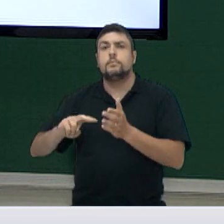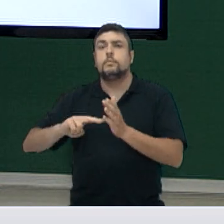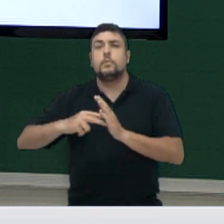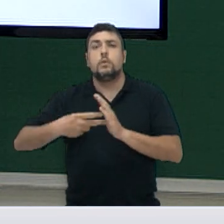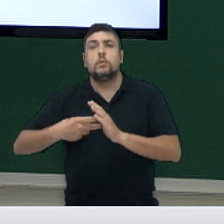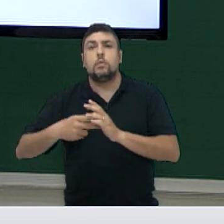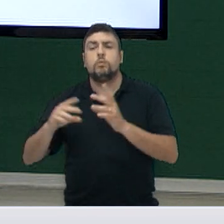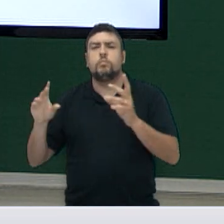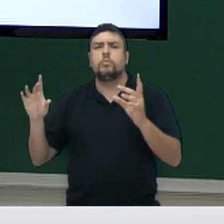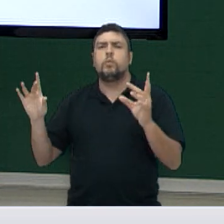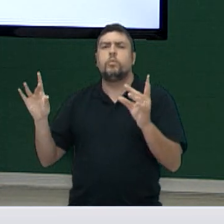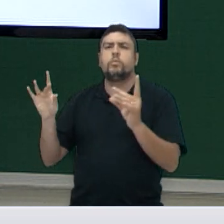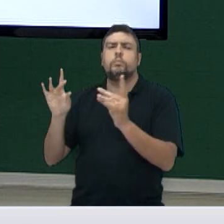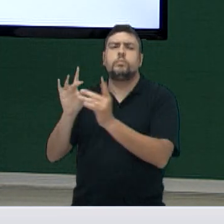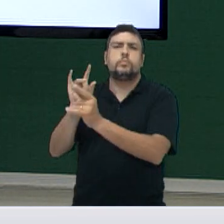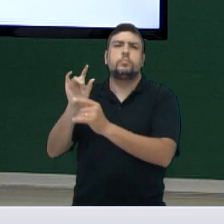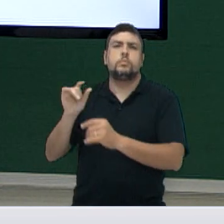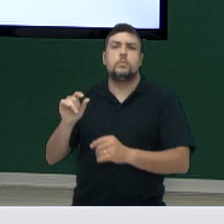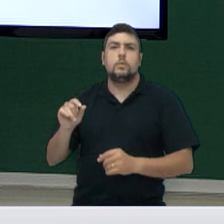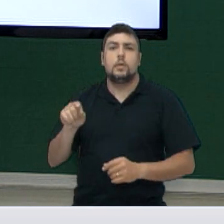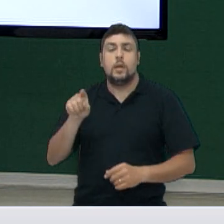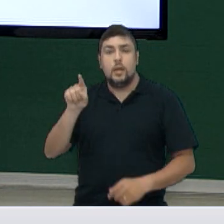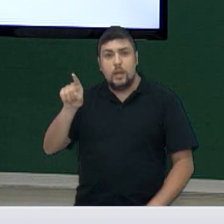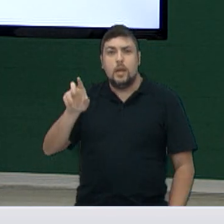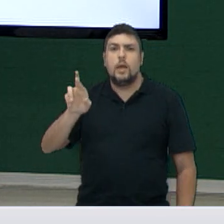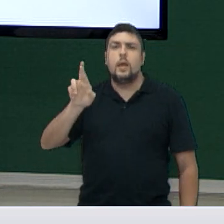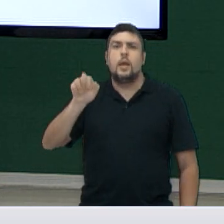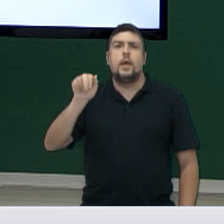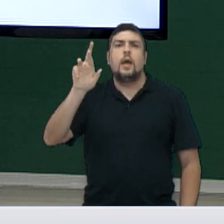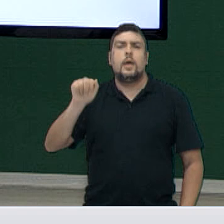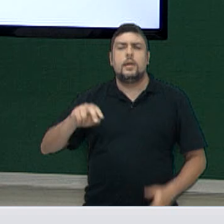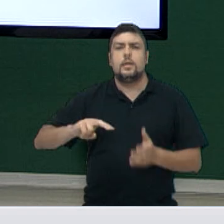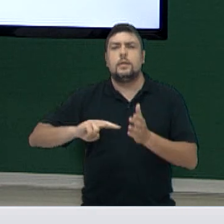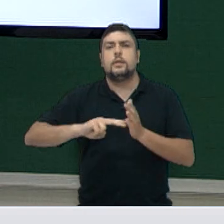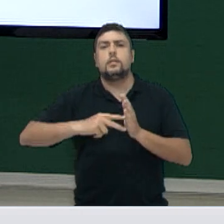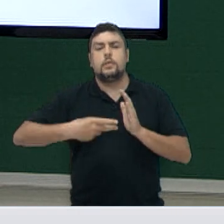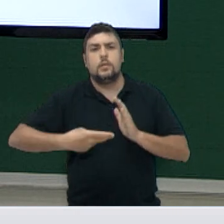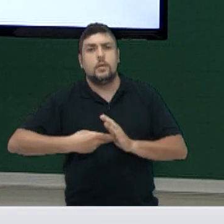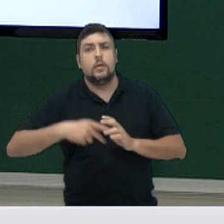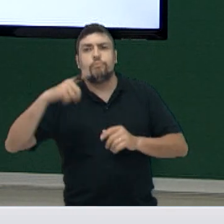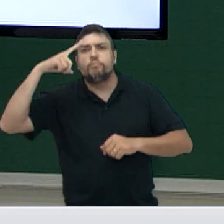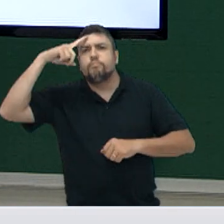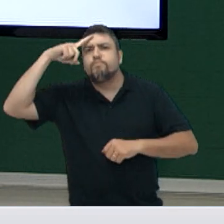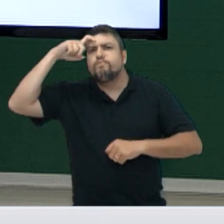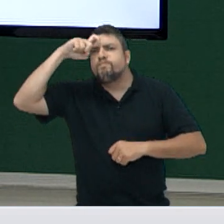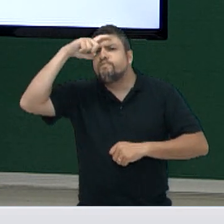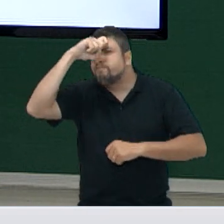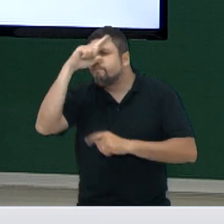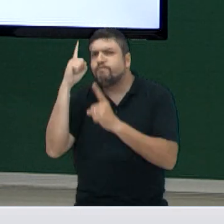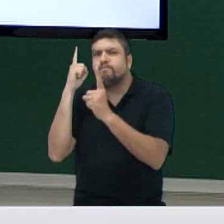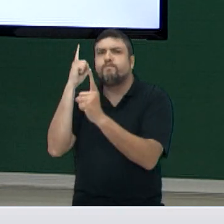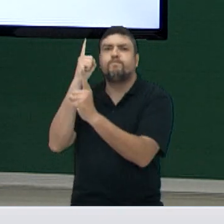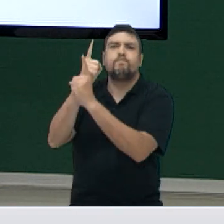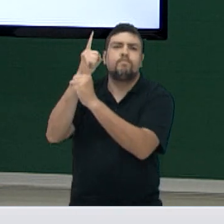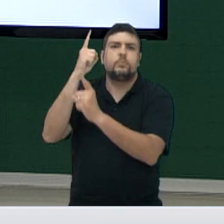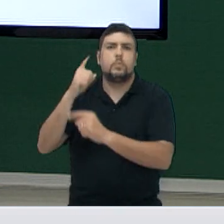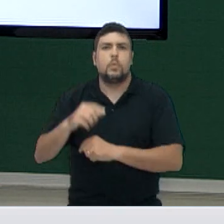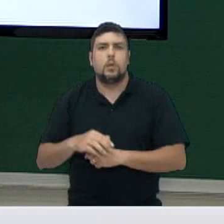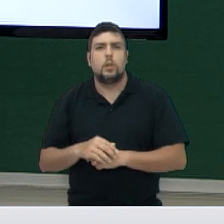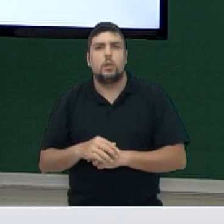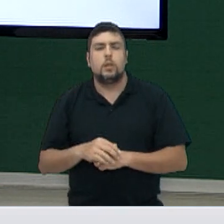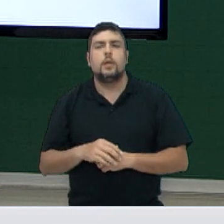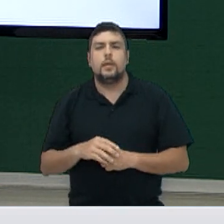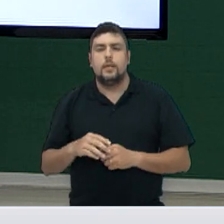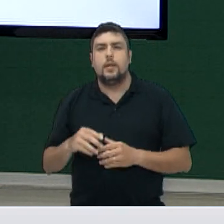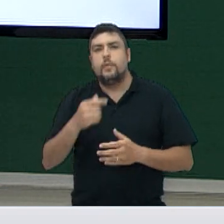arara, ela já está ficando muito rara. É uma brincadeira que José Paulo Paes faz para mostrar para a